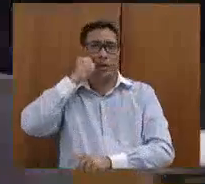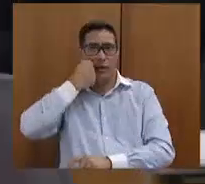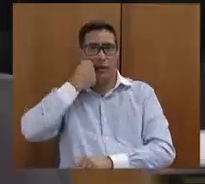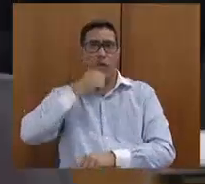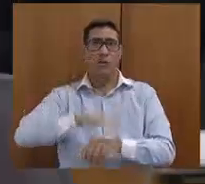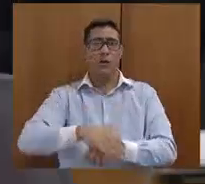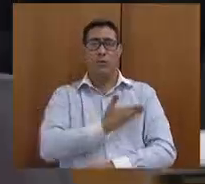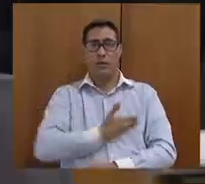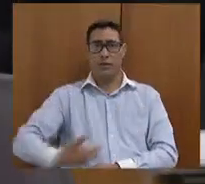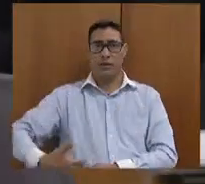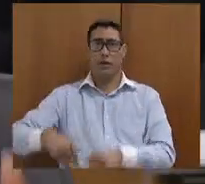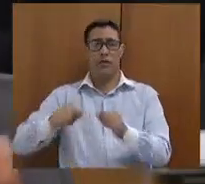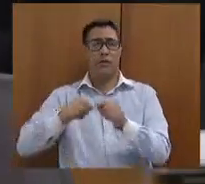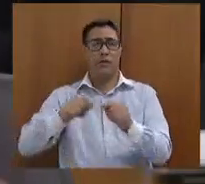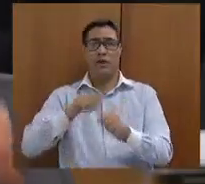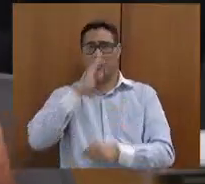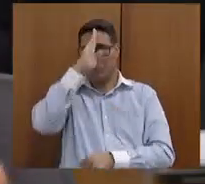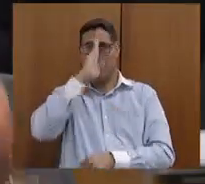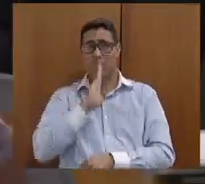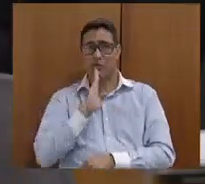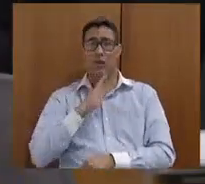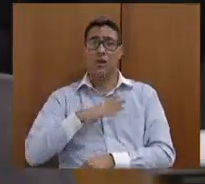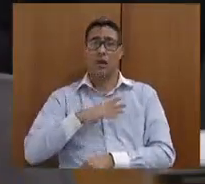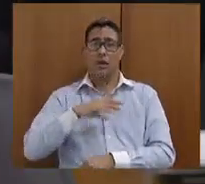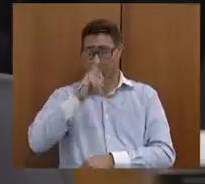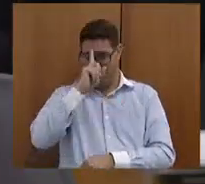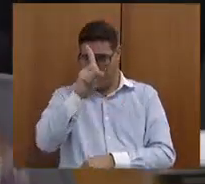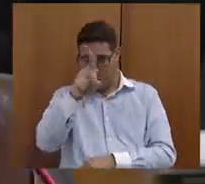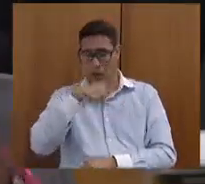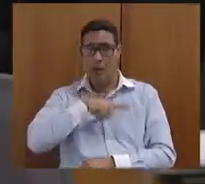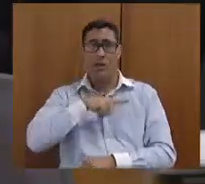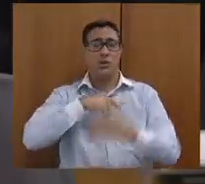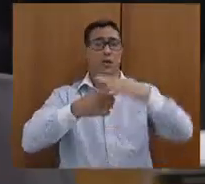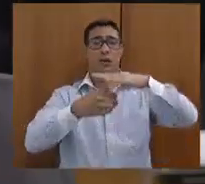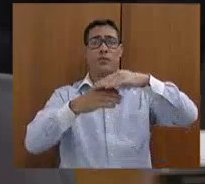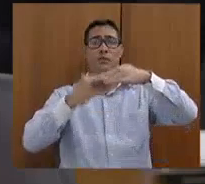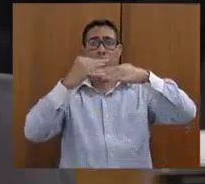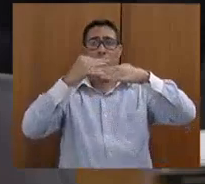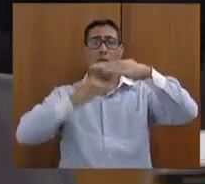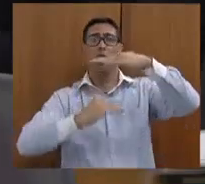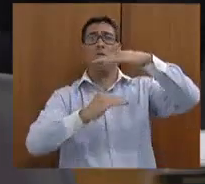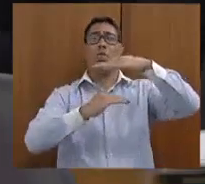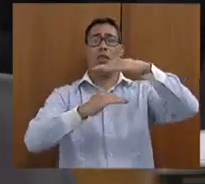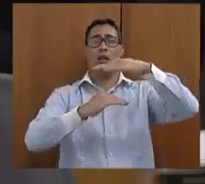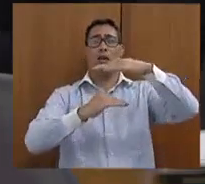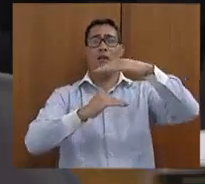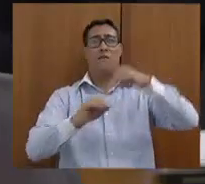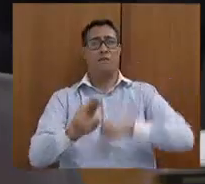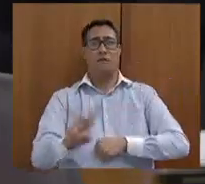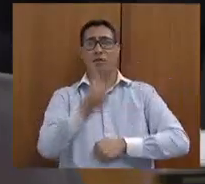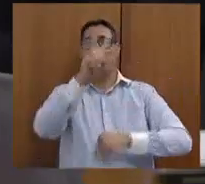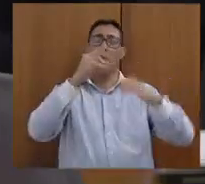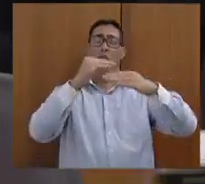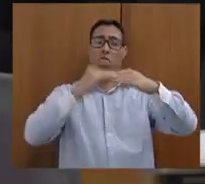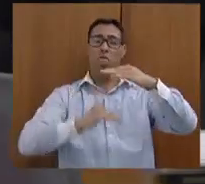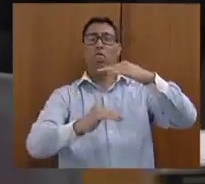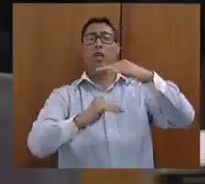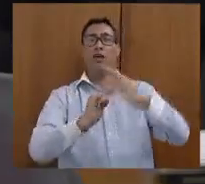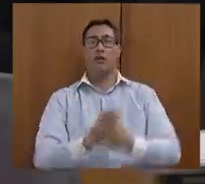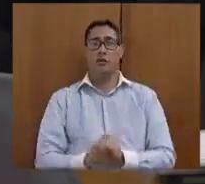gratuitamente para colocar a gente no lugar Submisso de pouca valorização Então eu queria